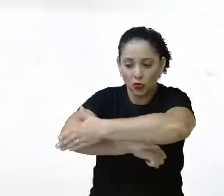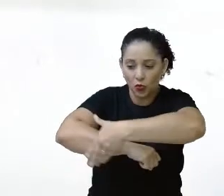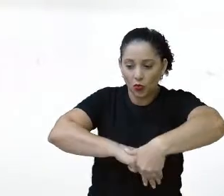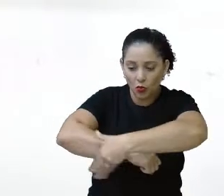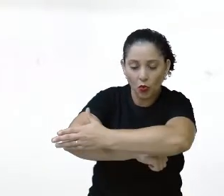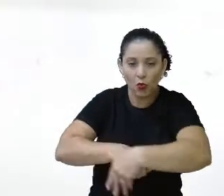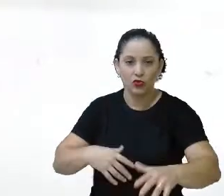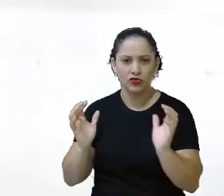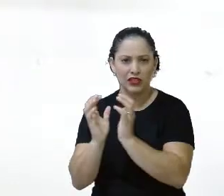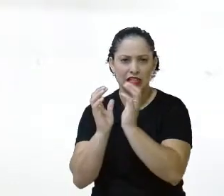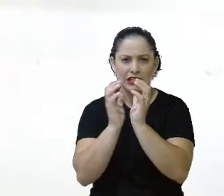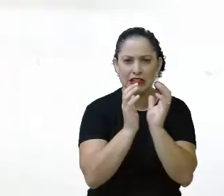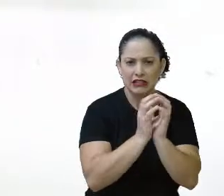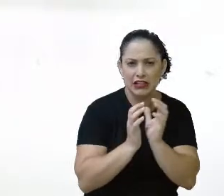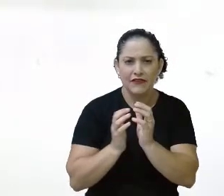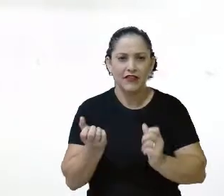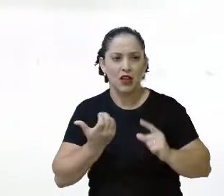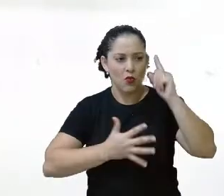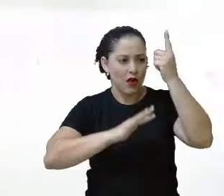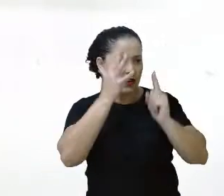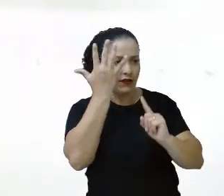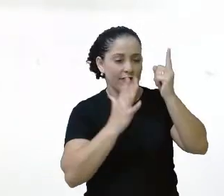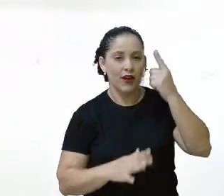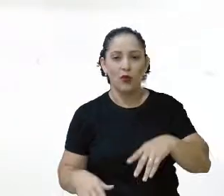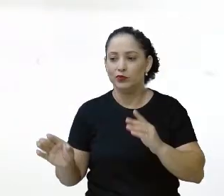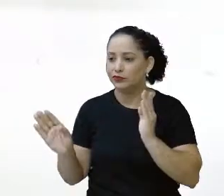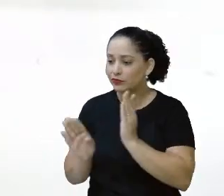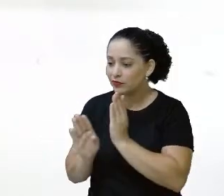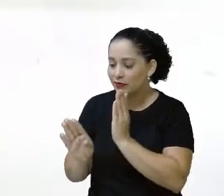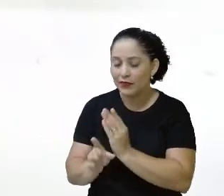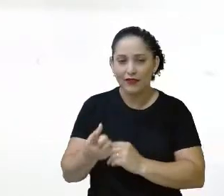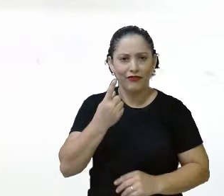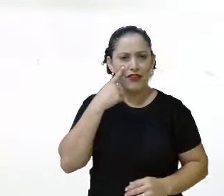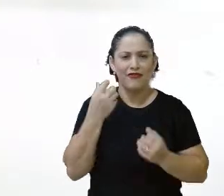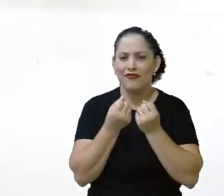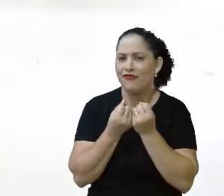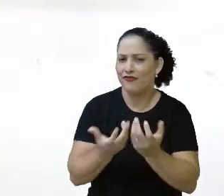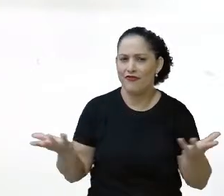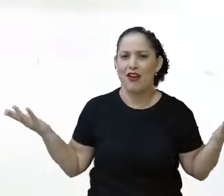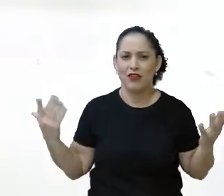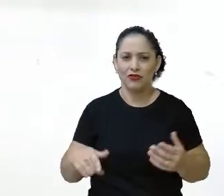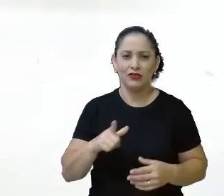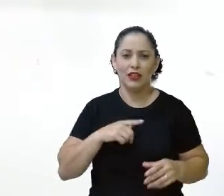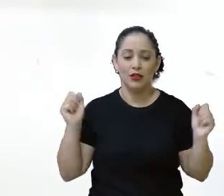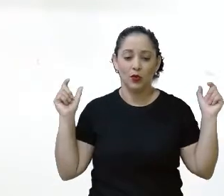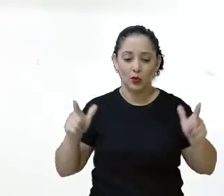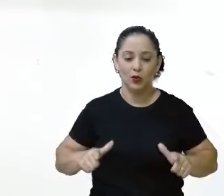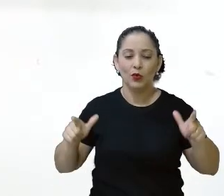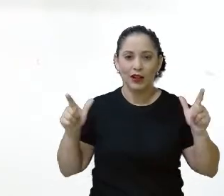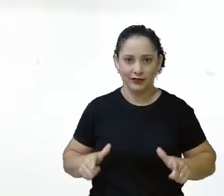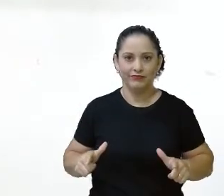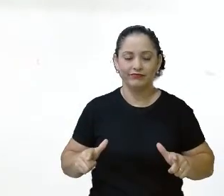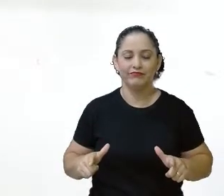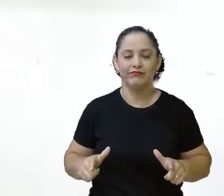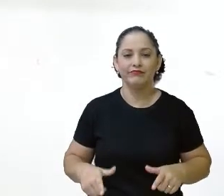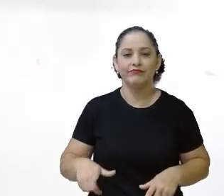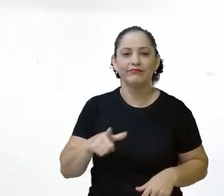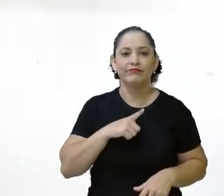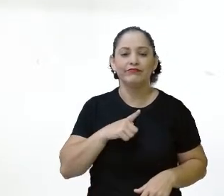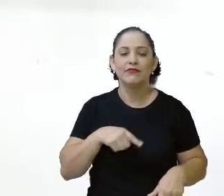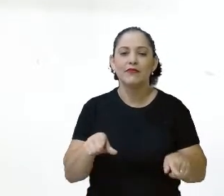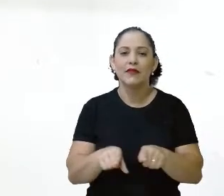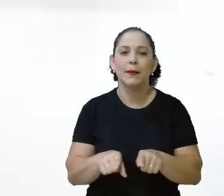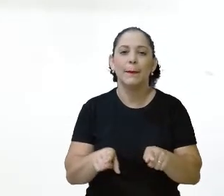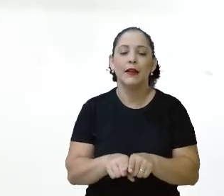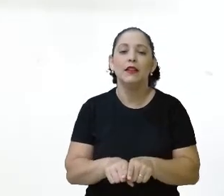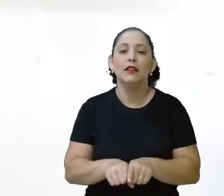gente encontra bastante, não é? Existe até um local assim que eles se apresentam. E fora isso, também existe os locais